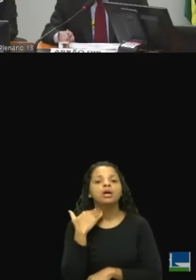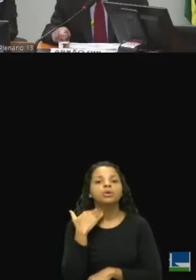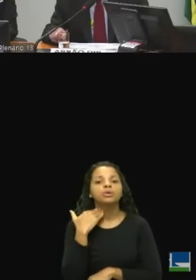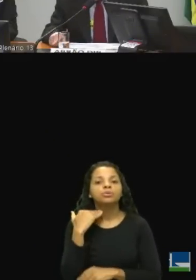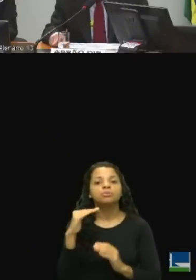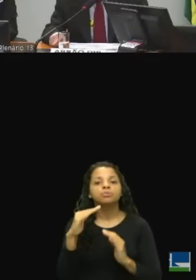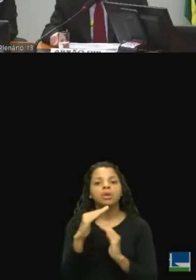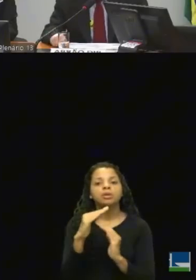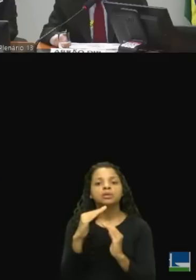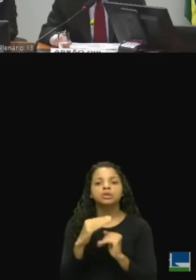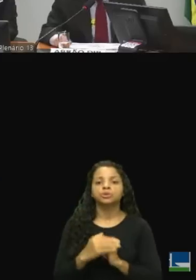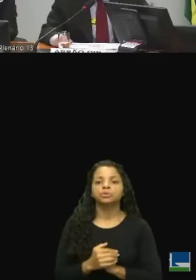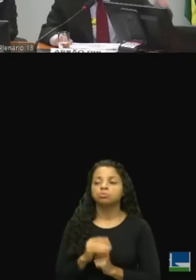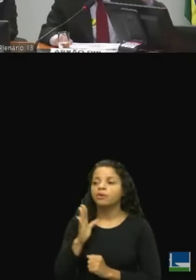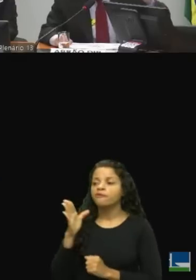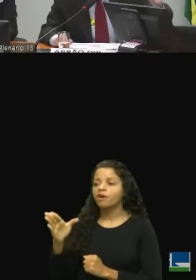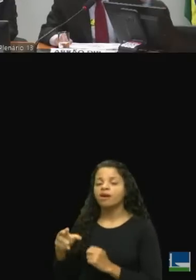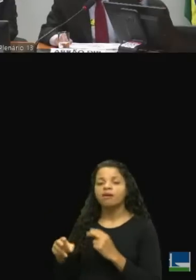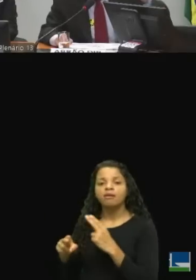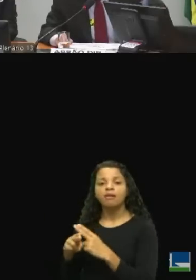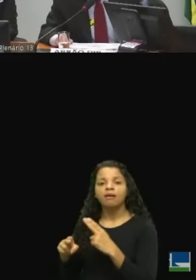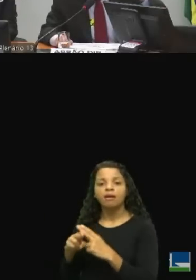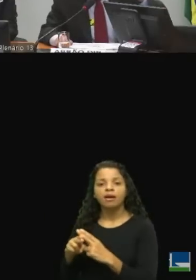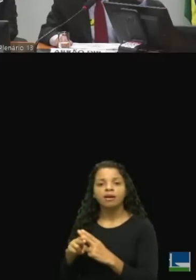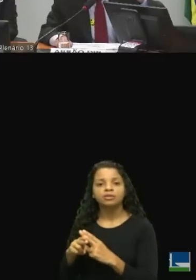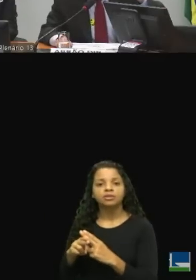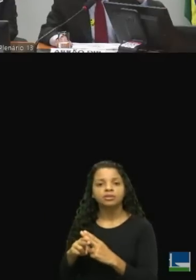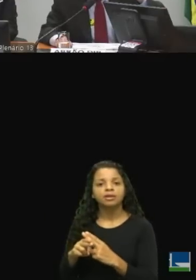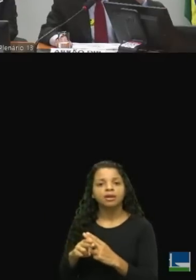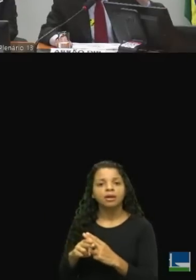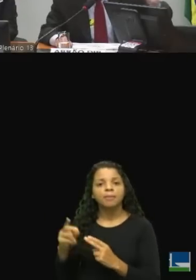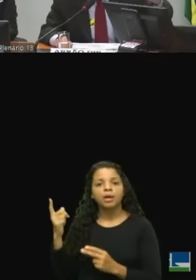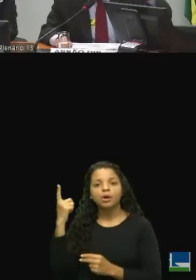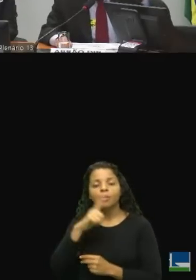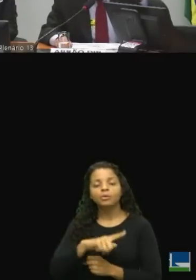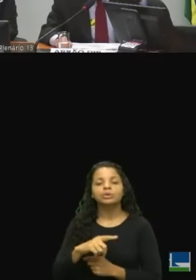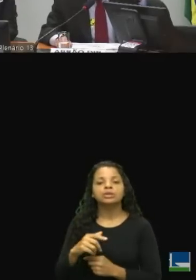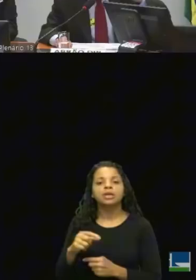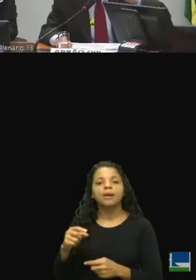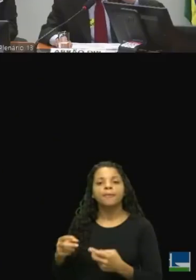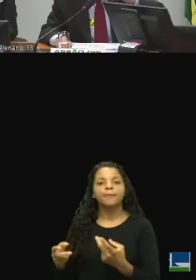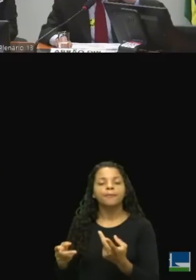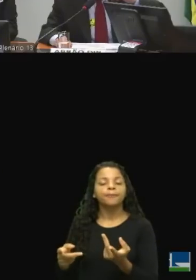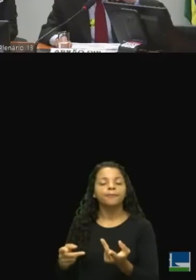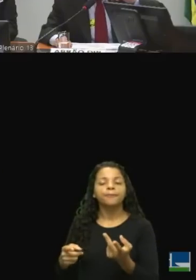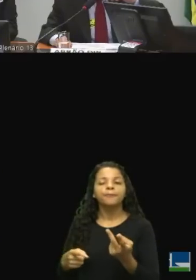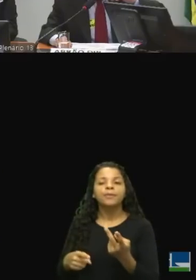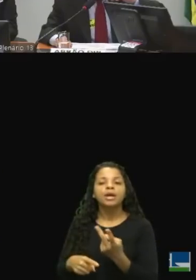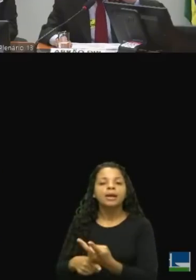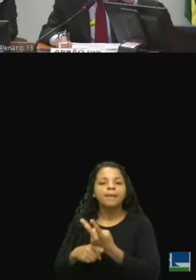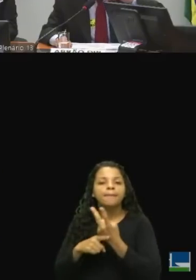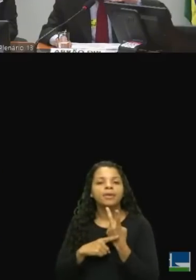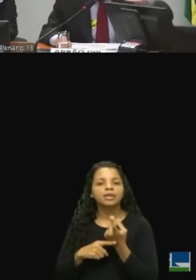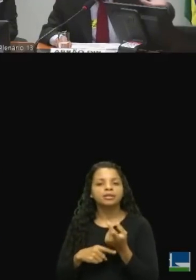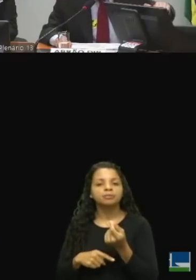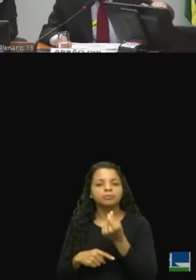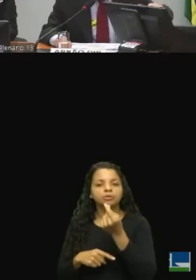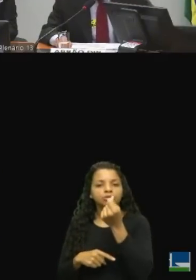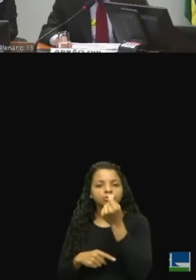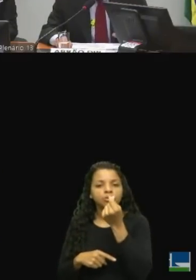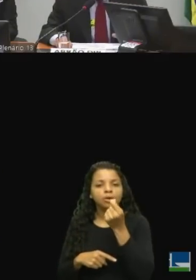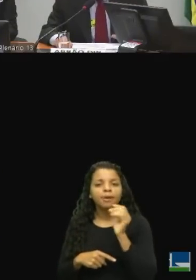buscar um empréstimo para comprar a cadeira de roda motorizada. E desde julho, esse valor está